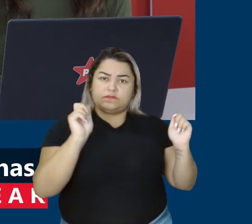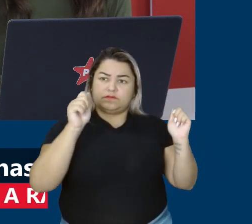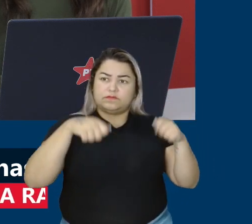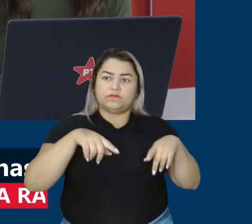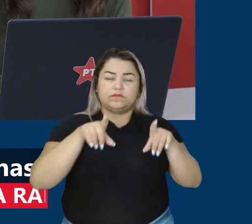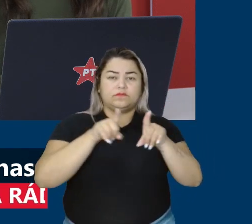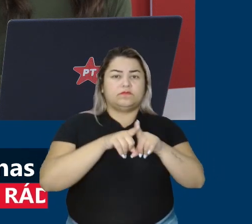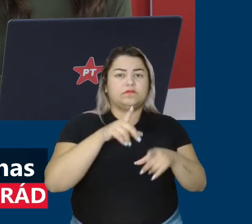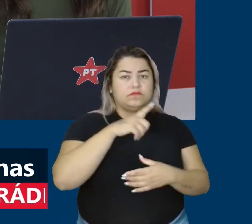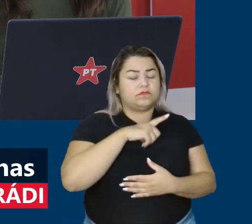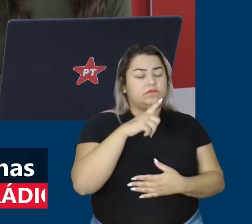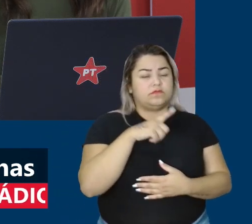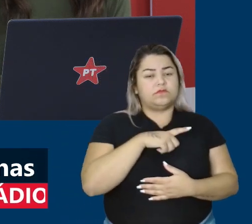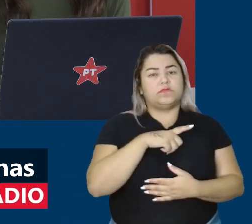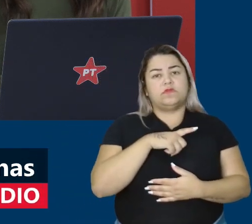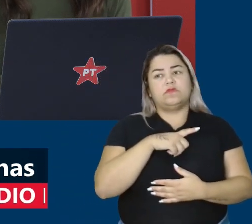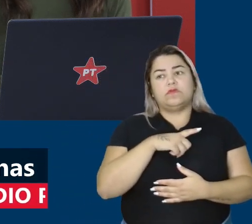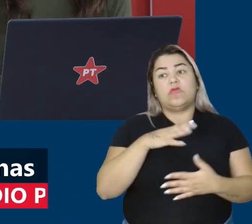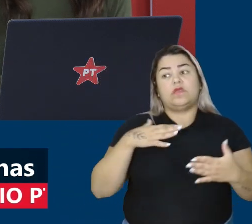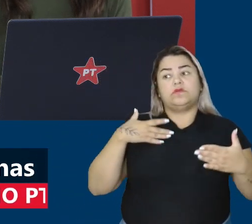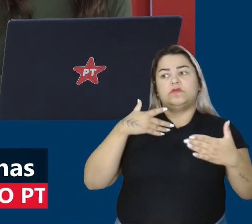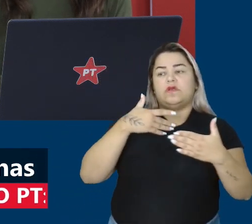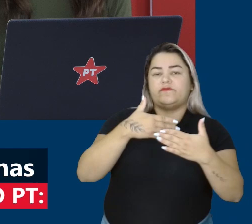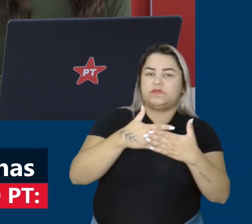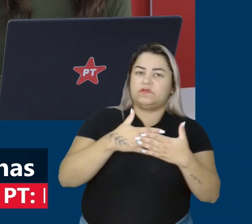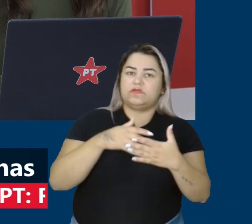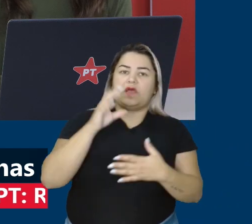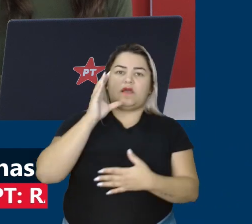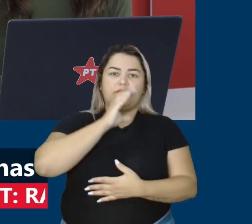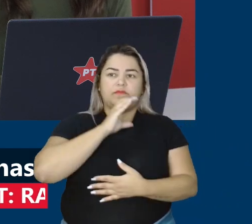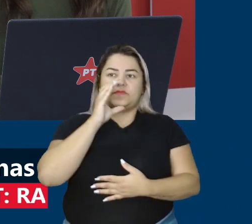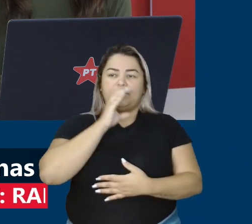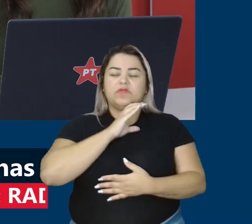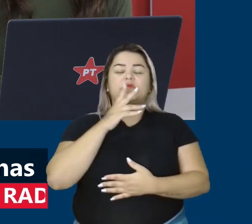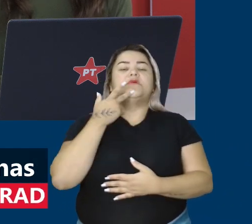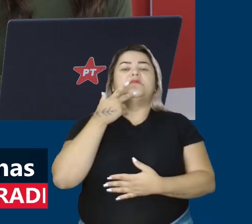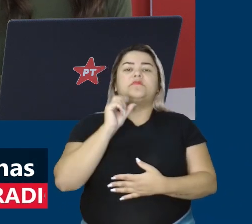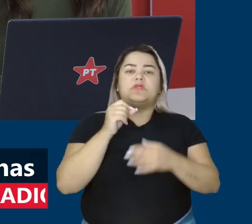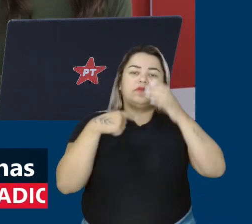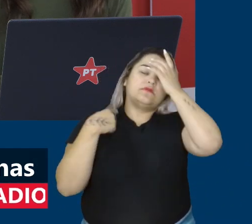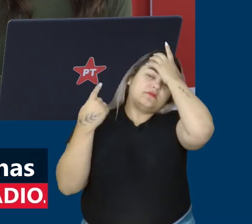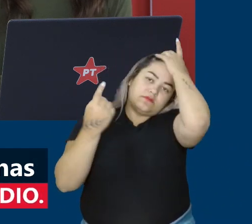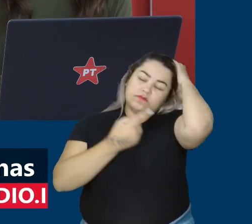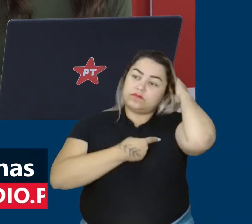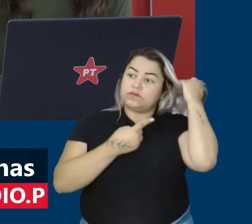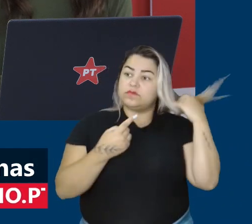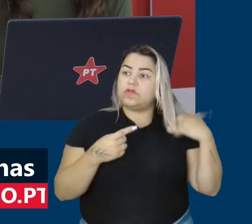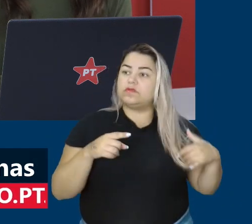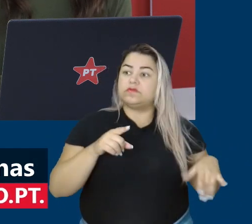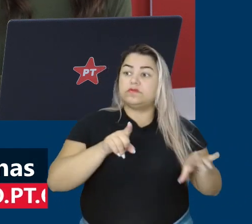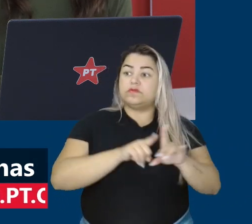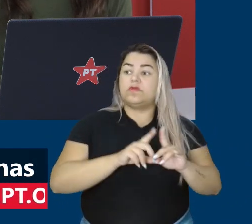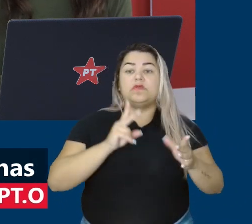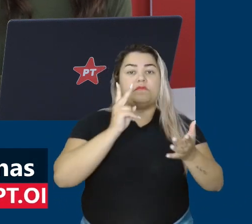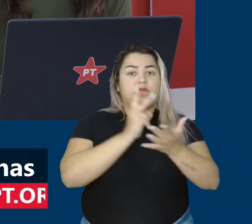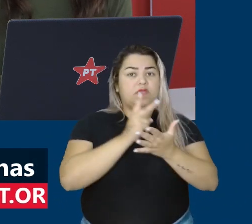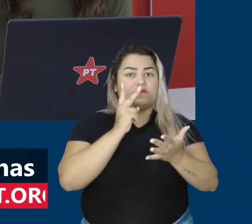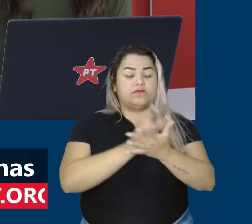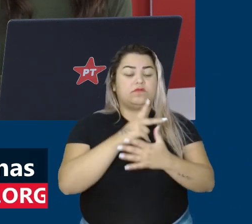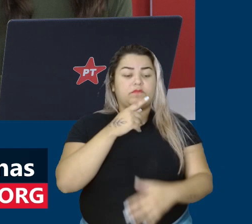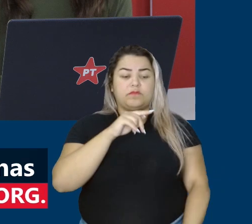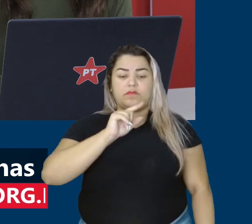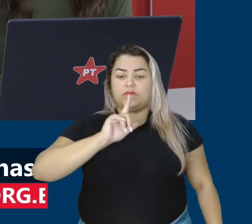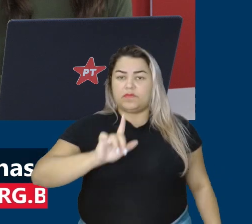precisa ter e avançar rapidamente para que a gente tenha demarcações de terras, mesmo com o